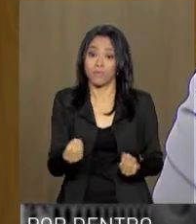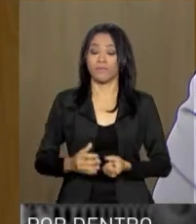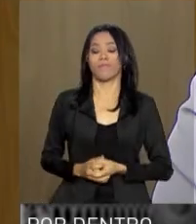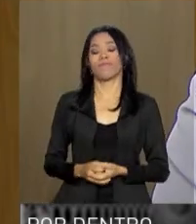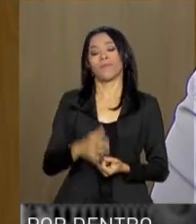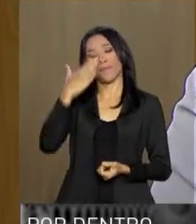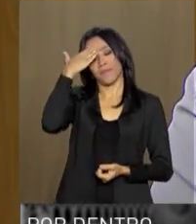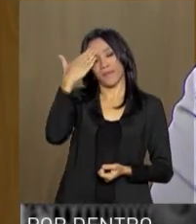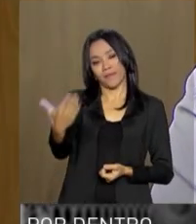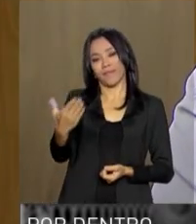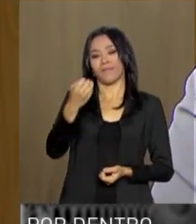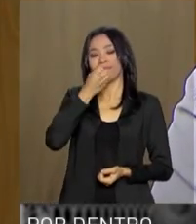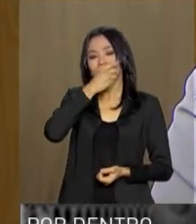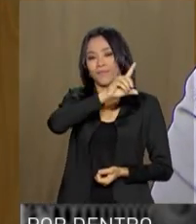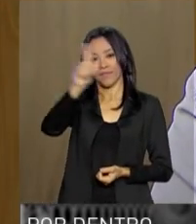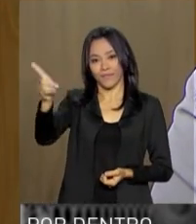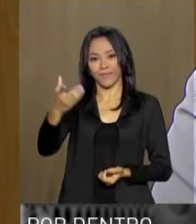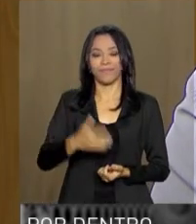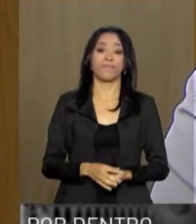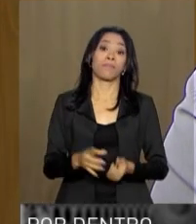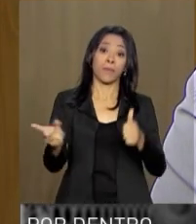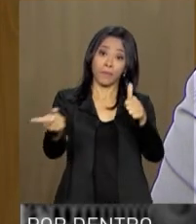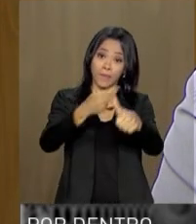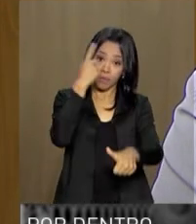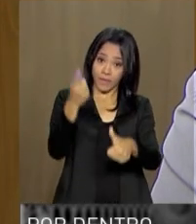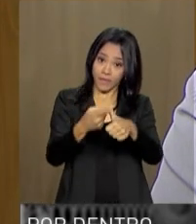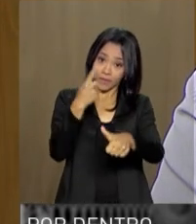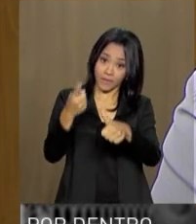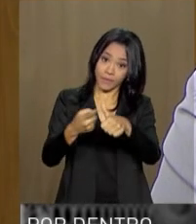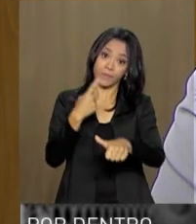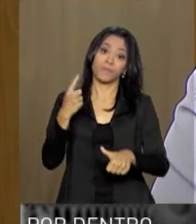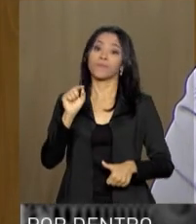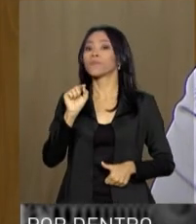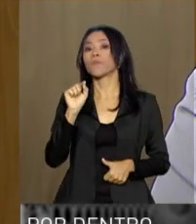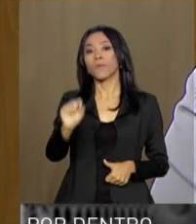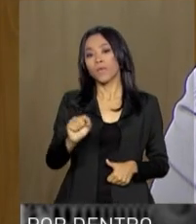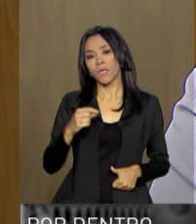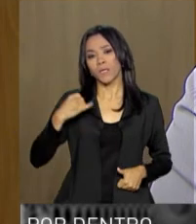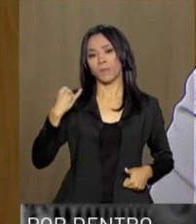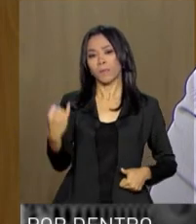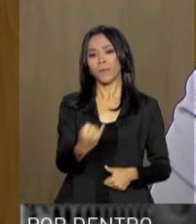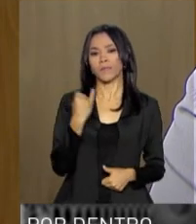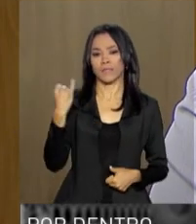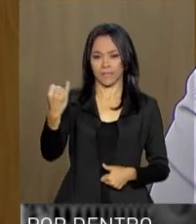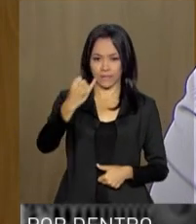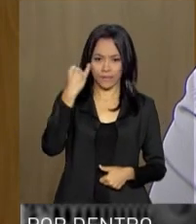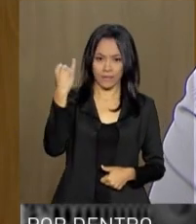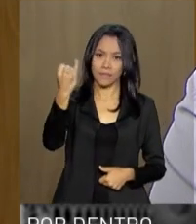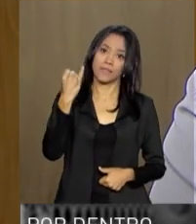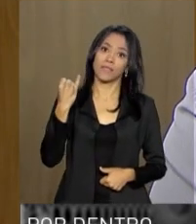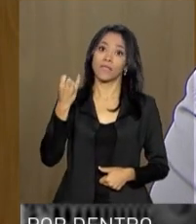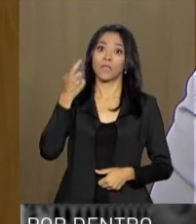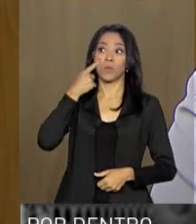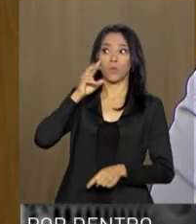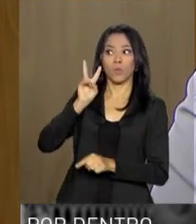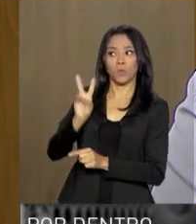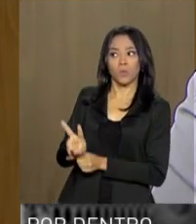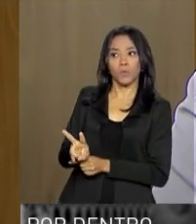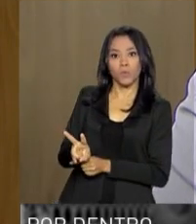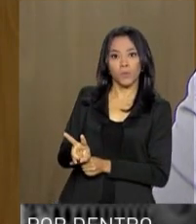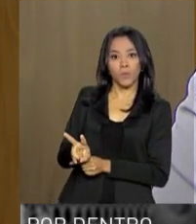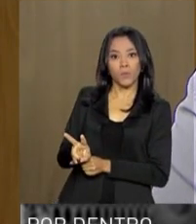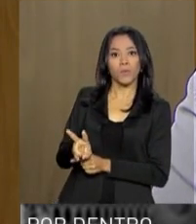pela pergunta dizer que primeiro a importância do observa rio é a presença do estado